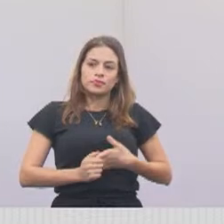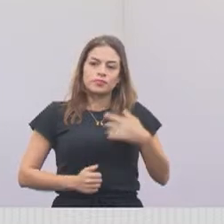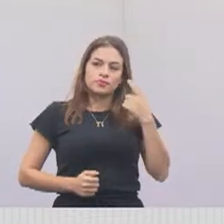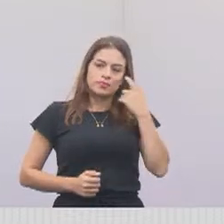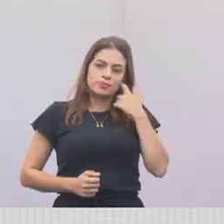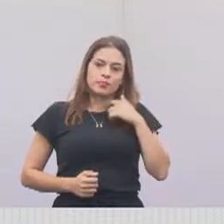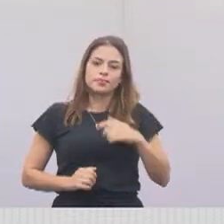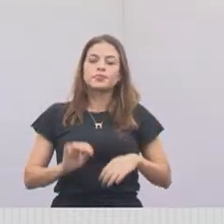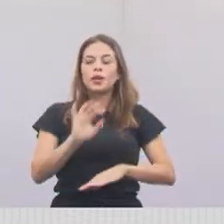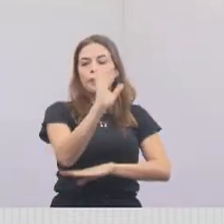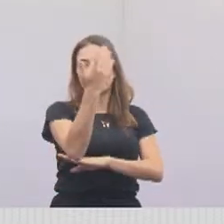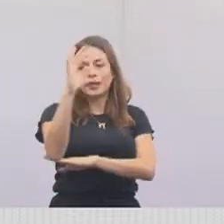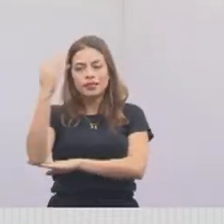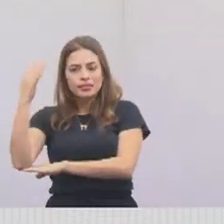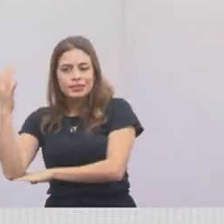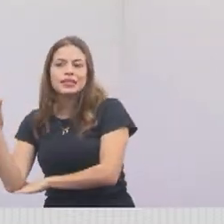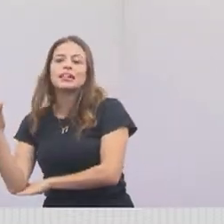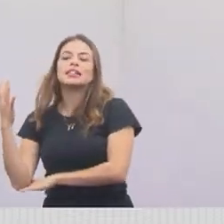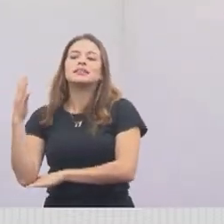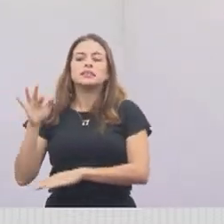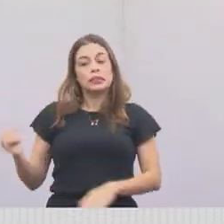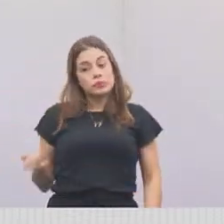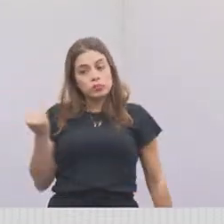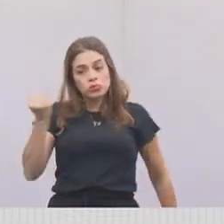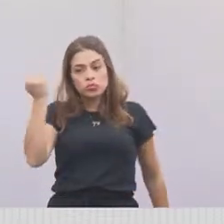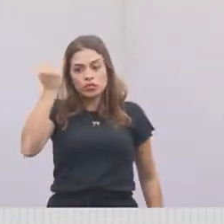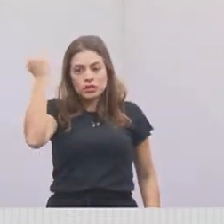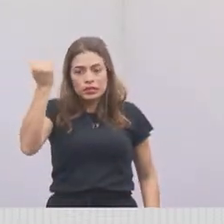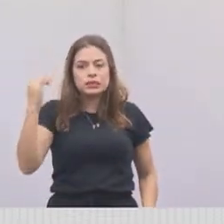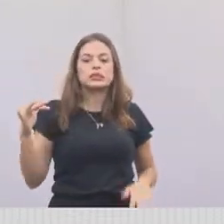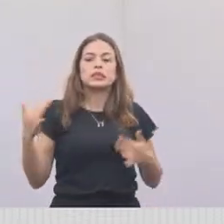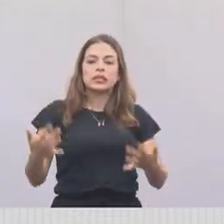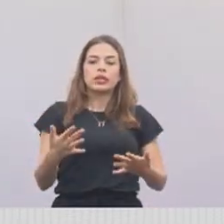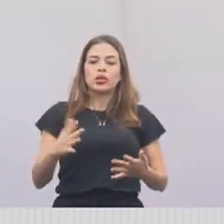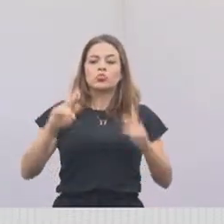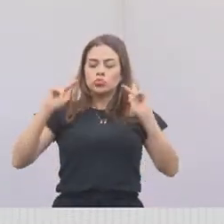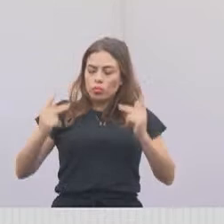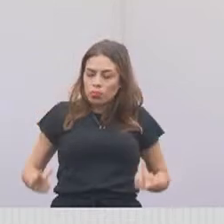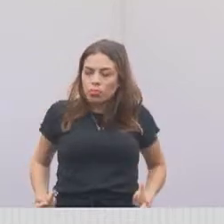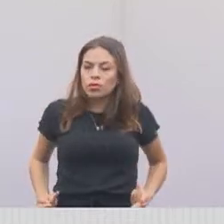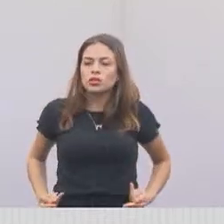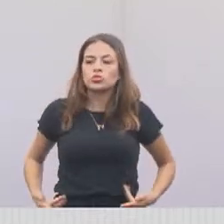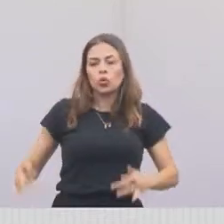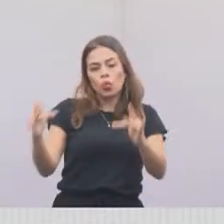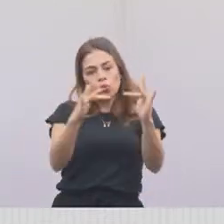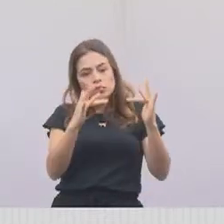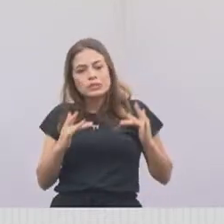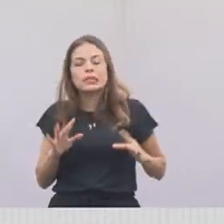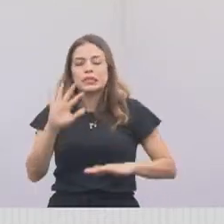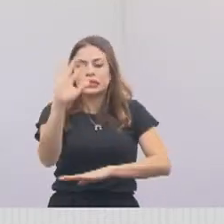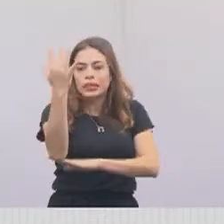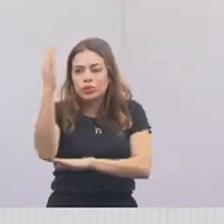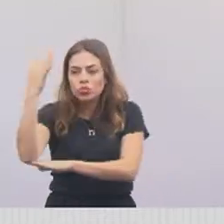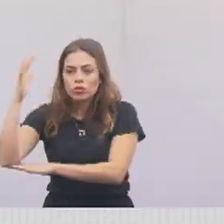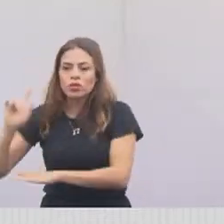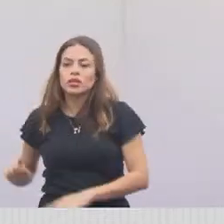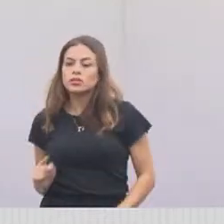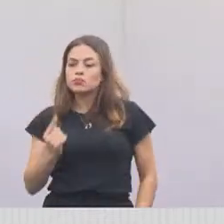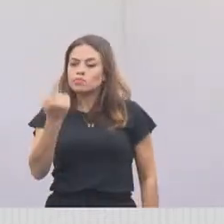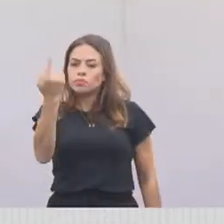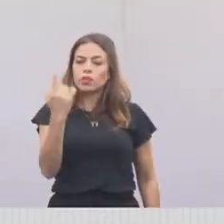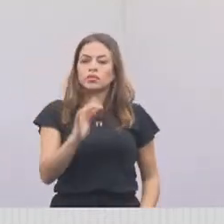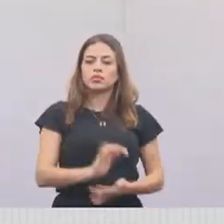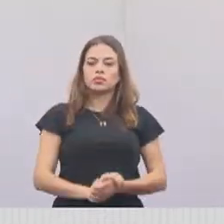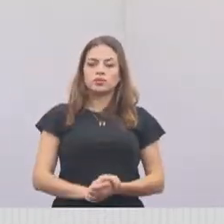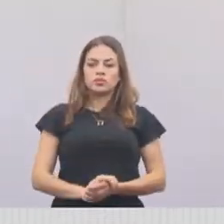Espaço muito arborizado, né? Realmente é importante, né, a questão do ser humano em contato com a natureza, com o meio ambiente.